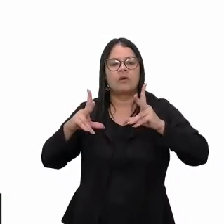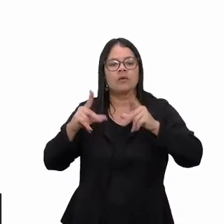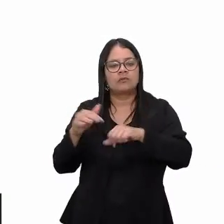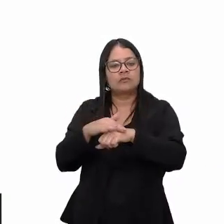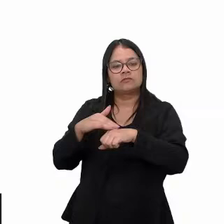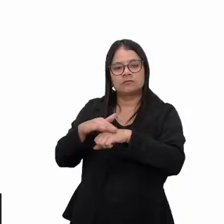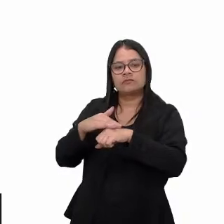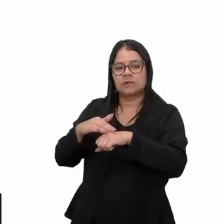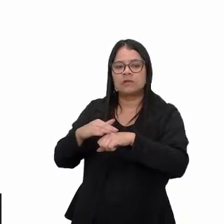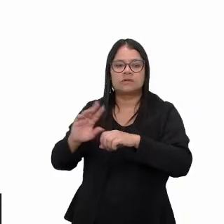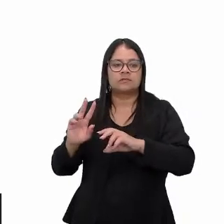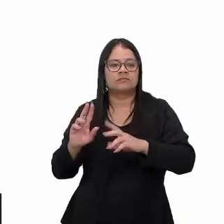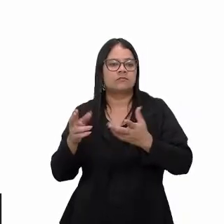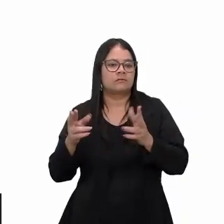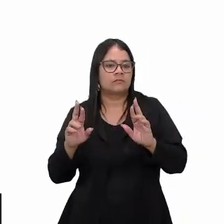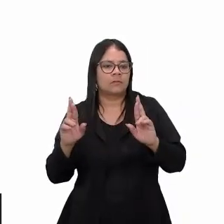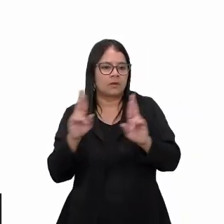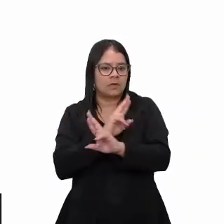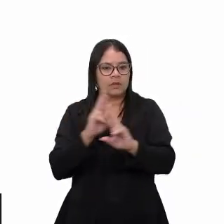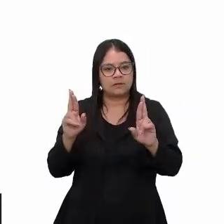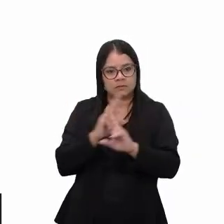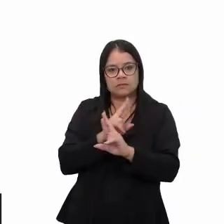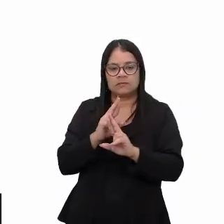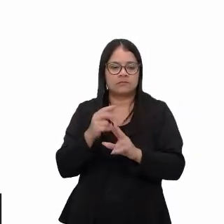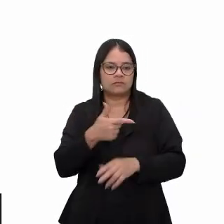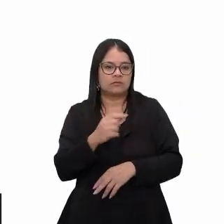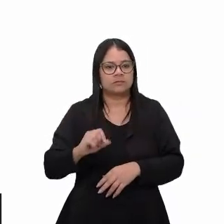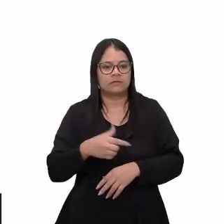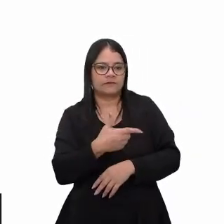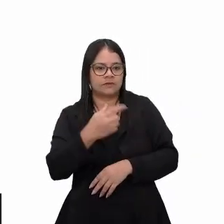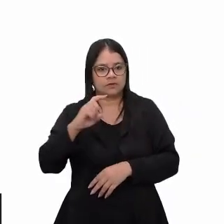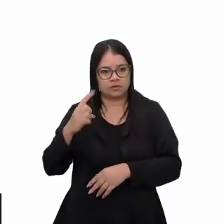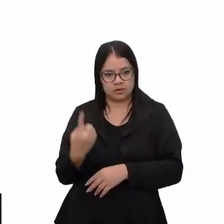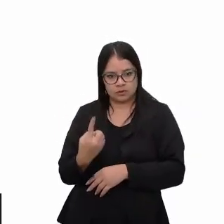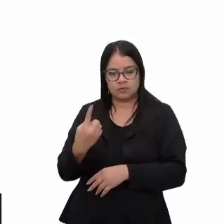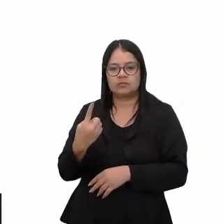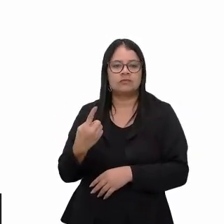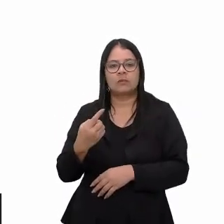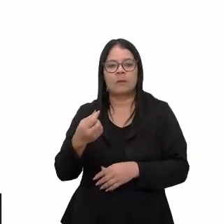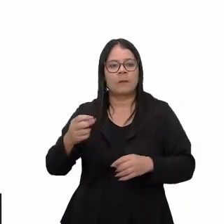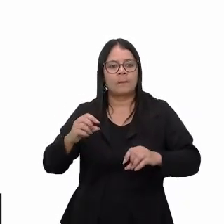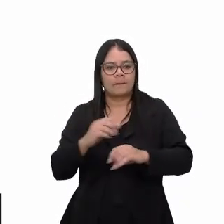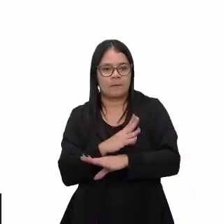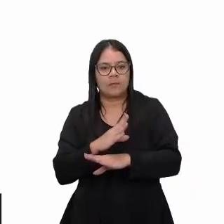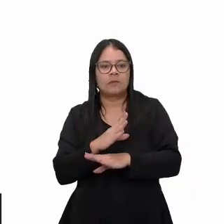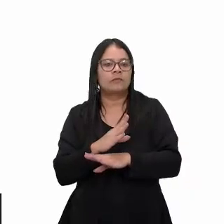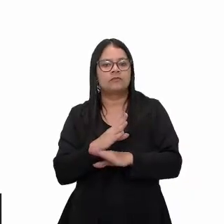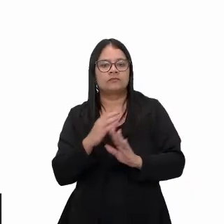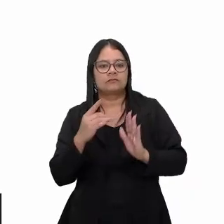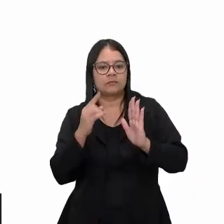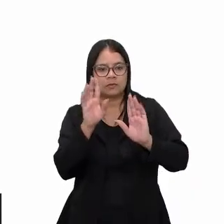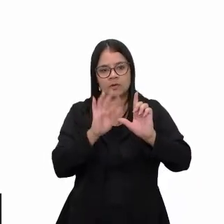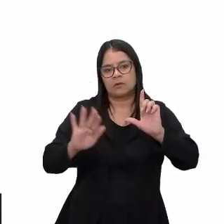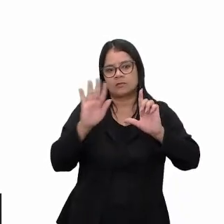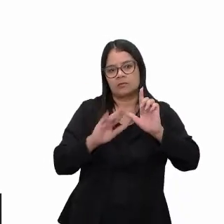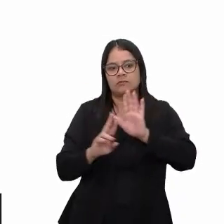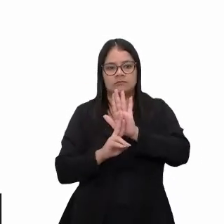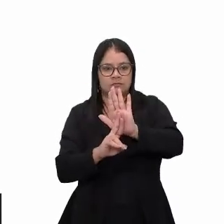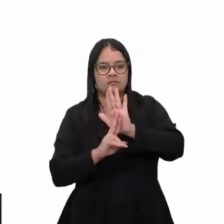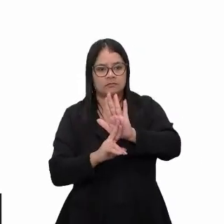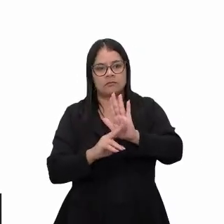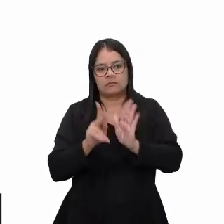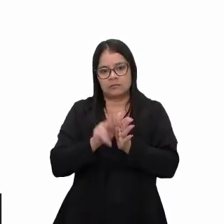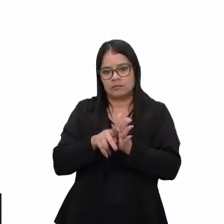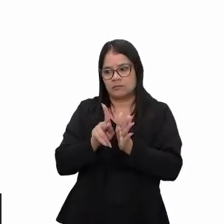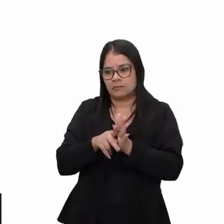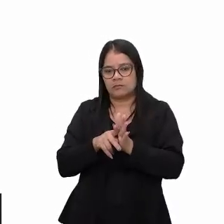já foram realizados, né, desde 2021 para cá, se não me engano, que ficam disponíveis ali no QR Code de referência, e a programação